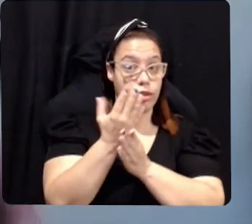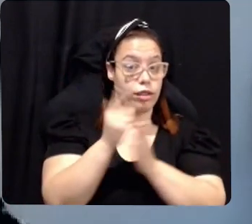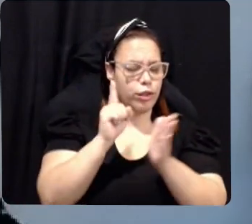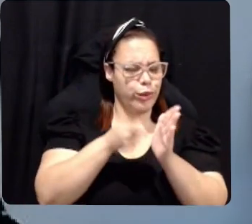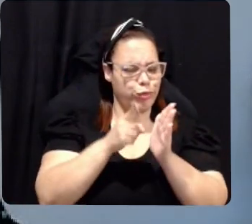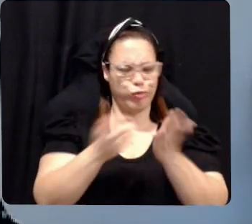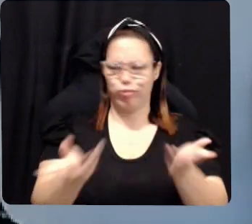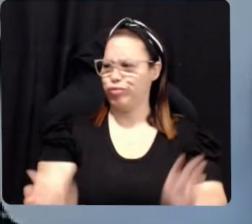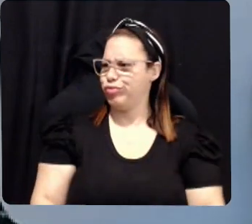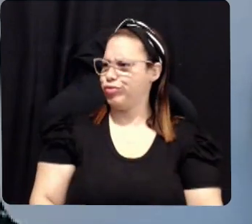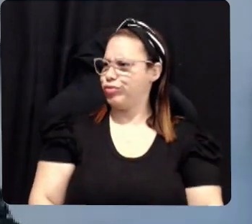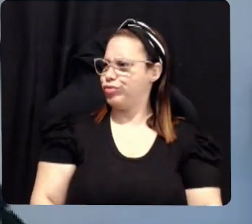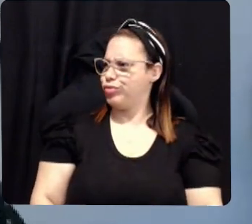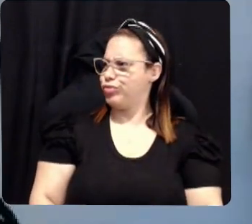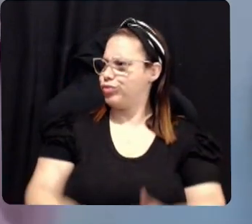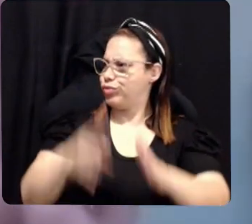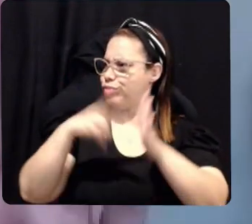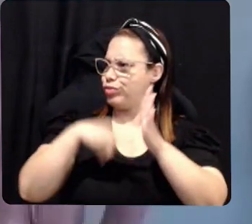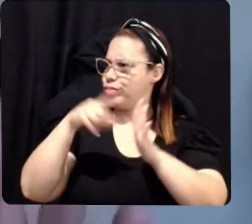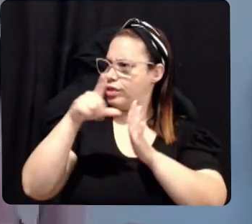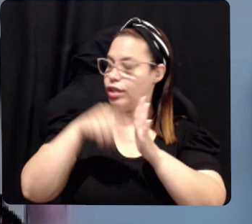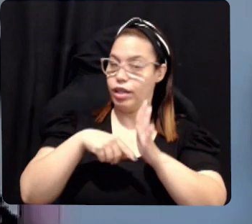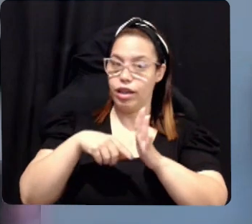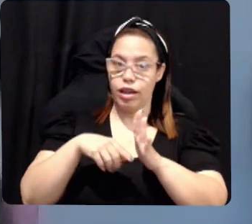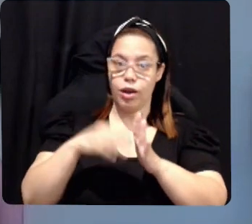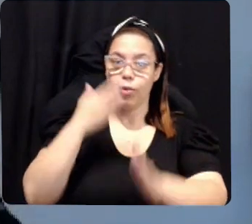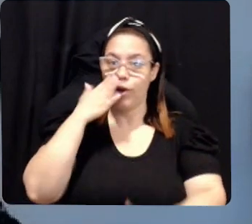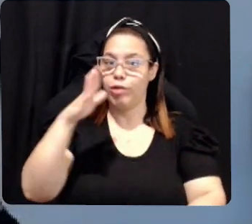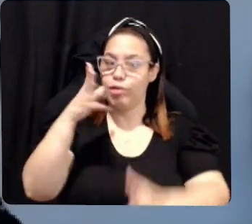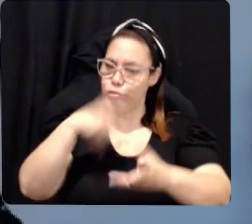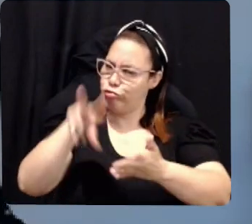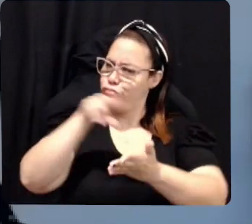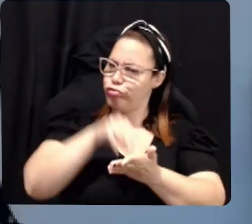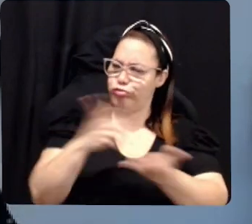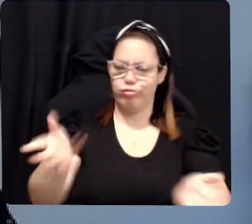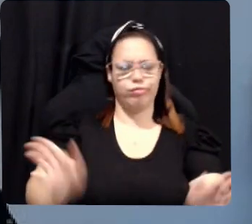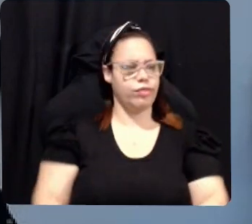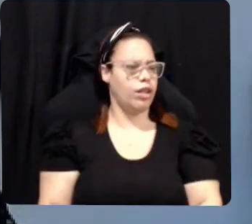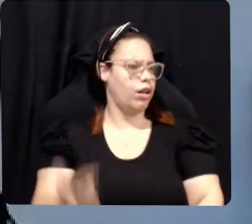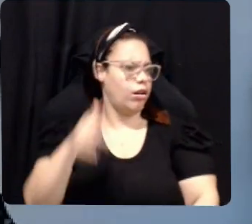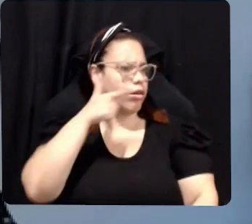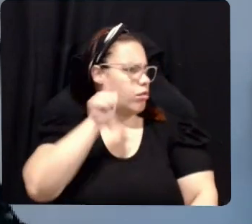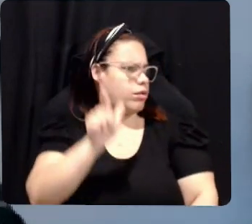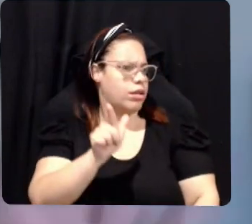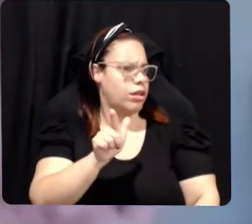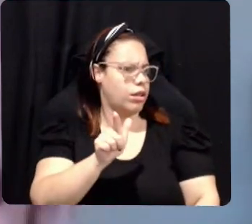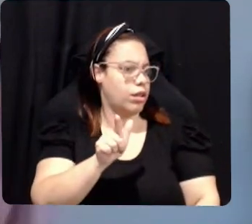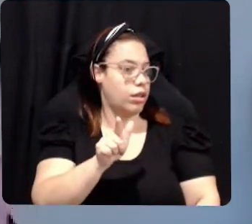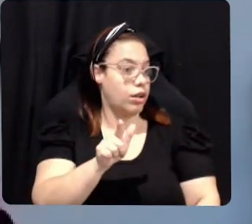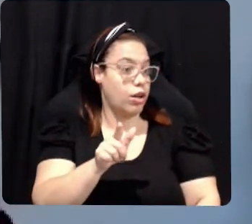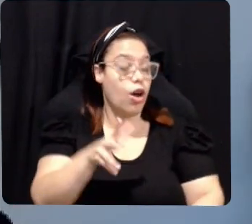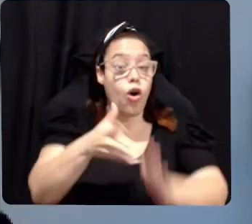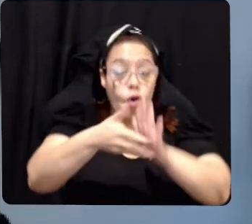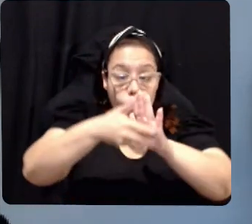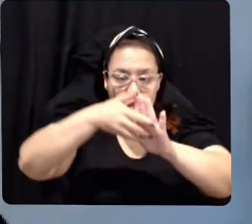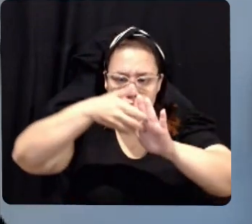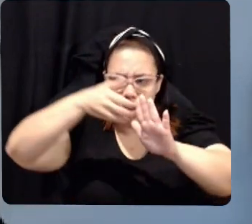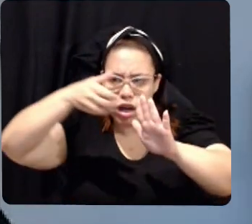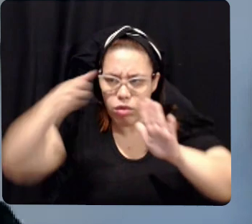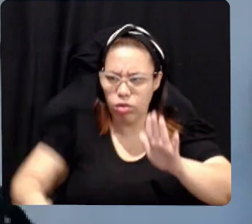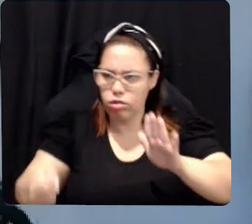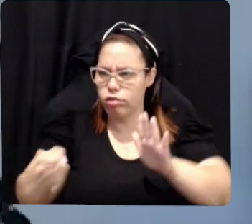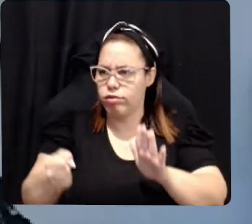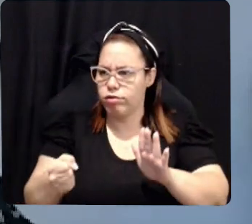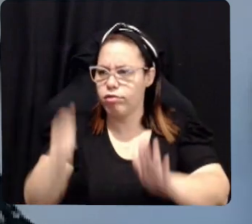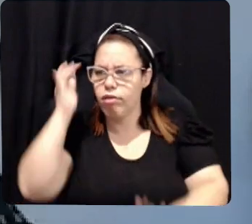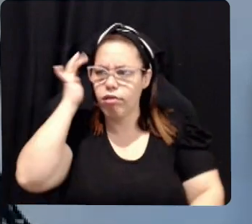alguém descobrir esse diagnóstico em alguma literatura médica, eu já prometi até um prêmio, mas até hoje ninguém conseguiu. Então,